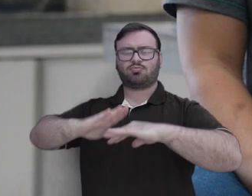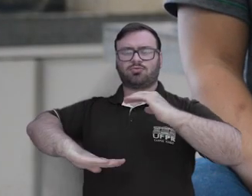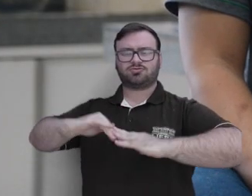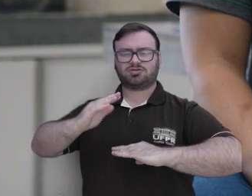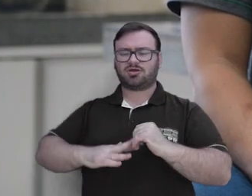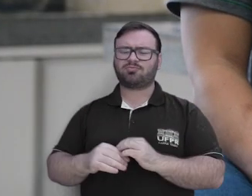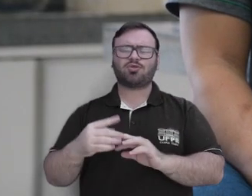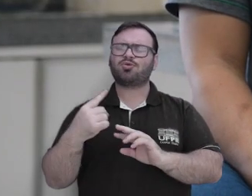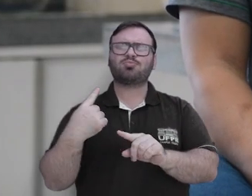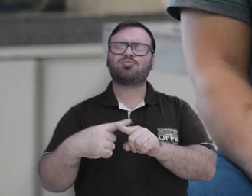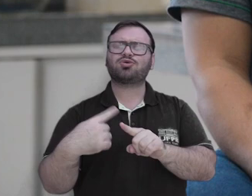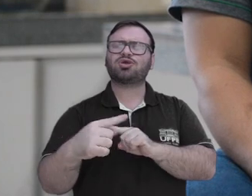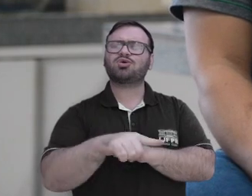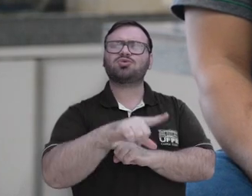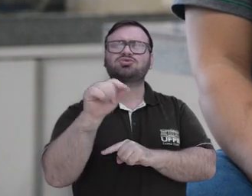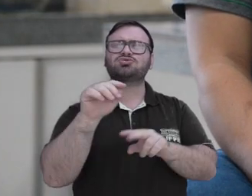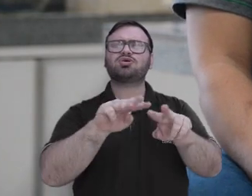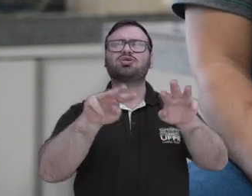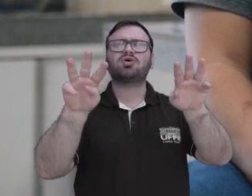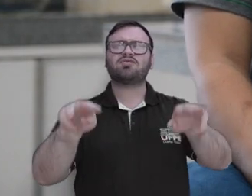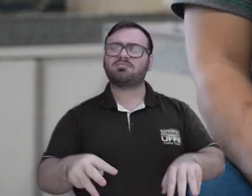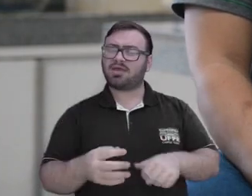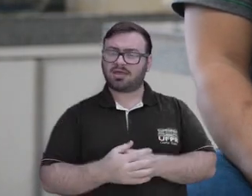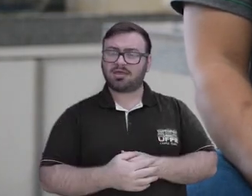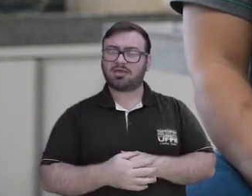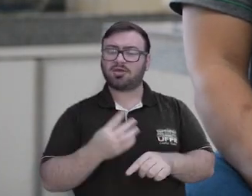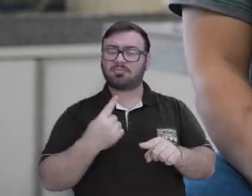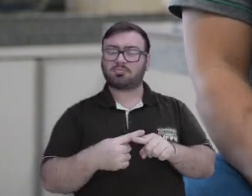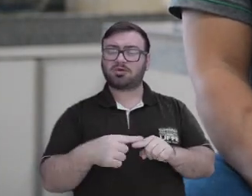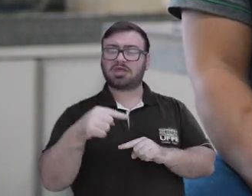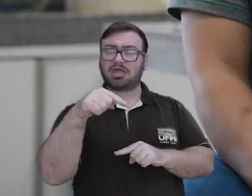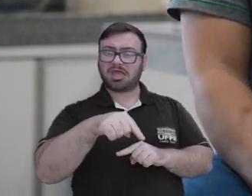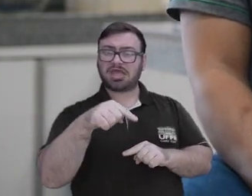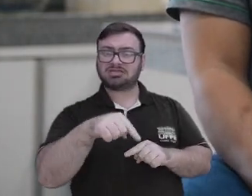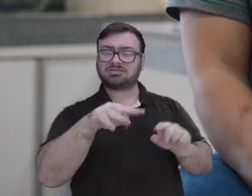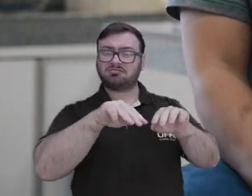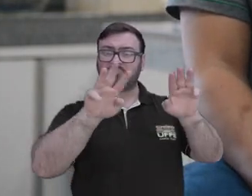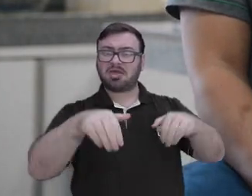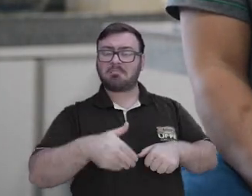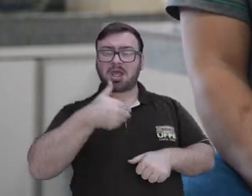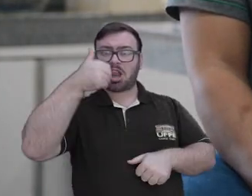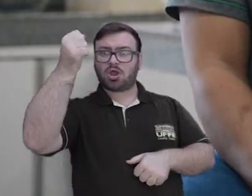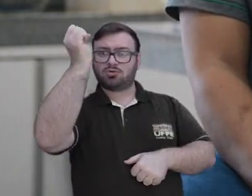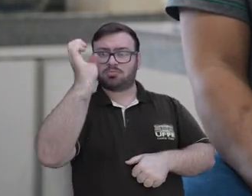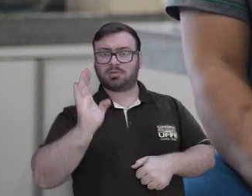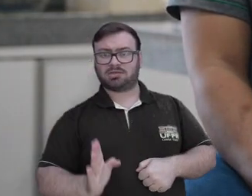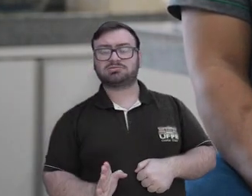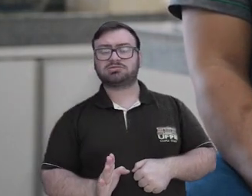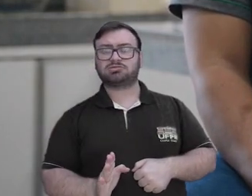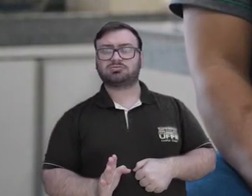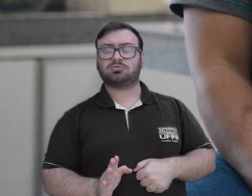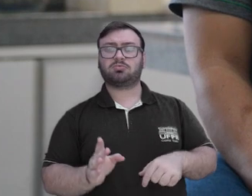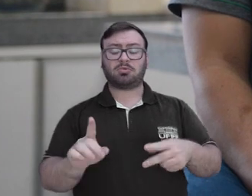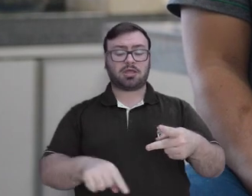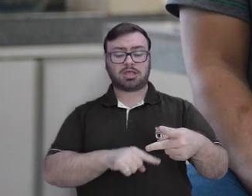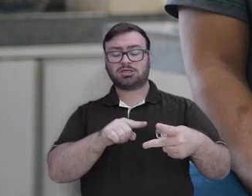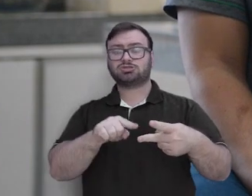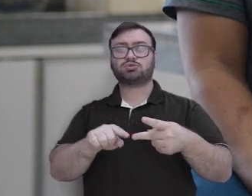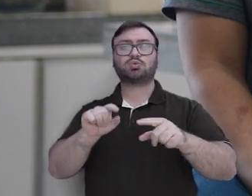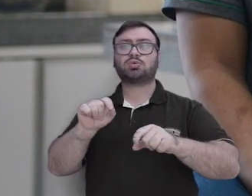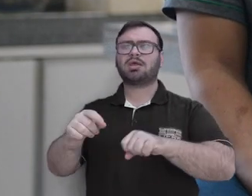Por que o UFPR? É uma das maiores do Brasil, né? E a segunda,